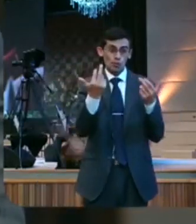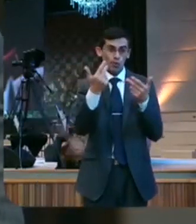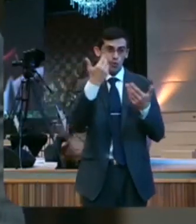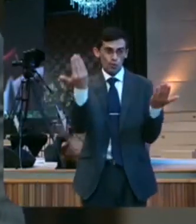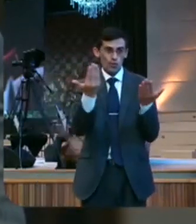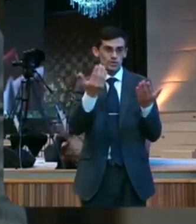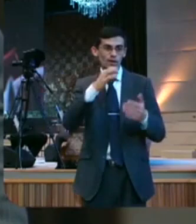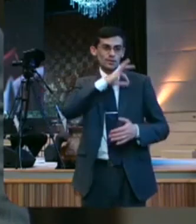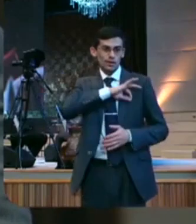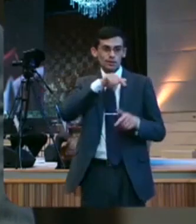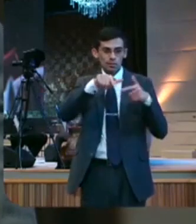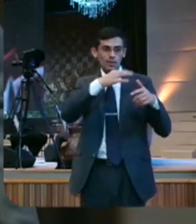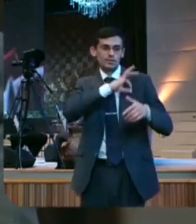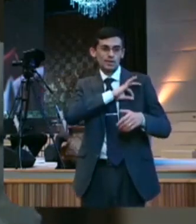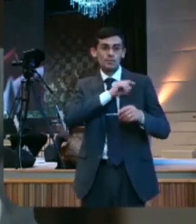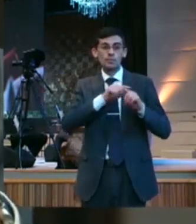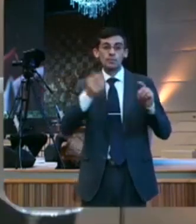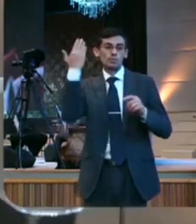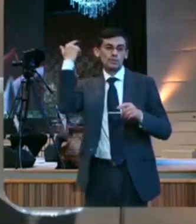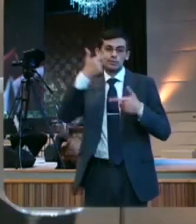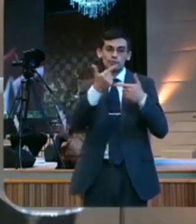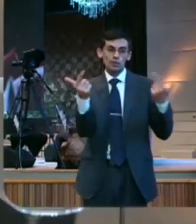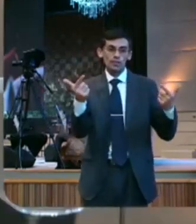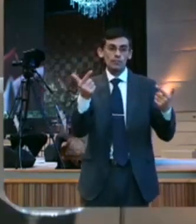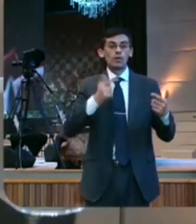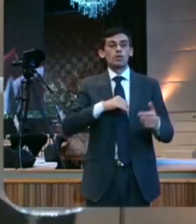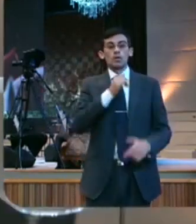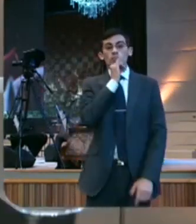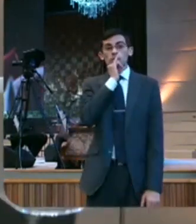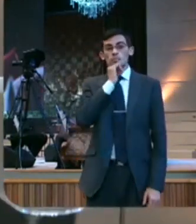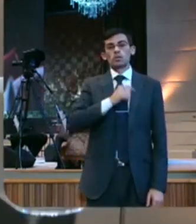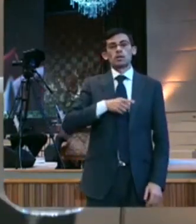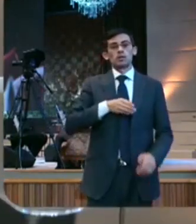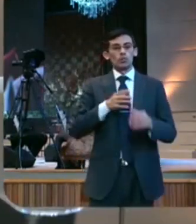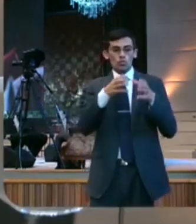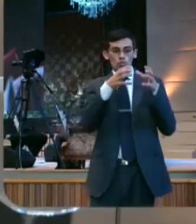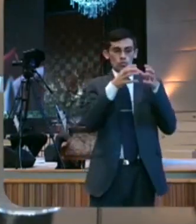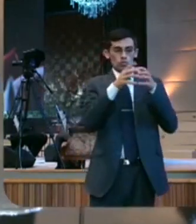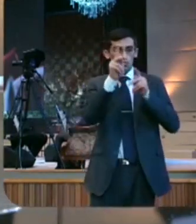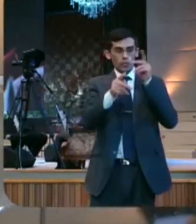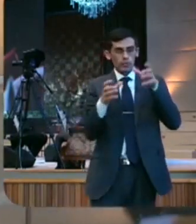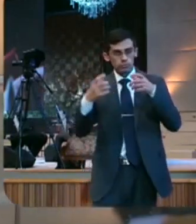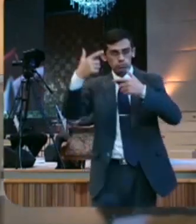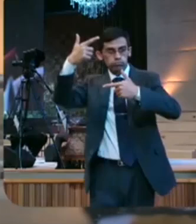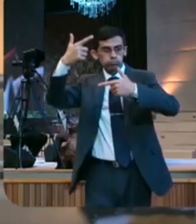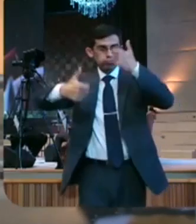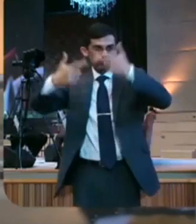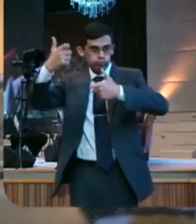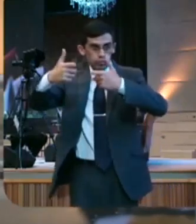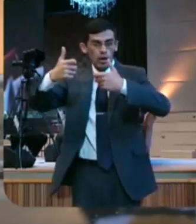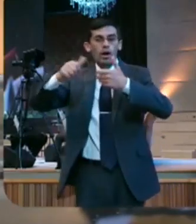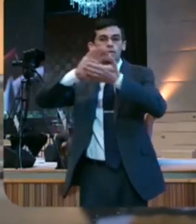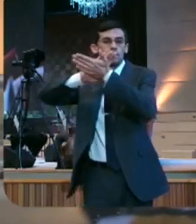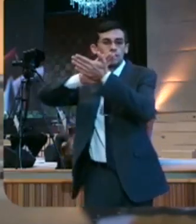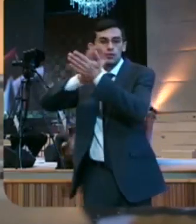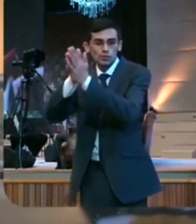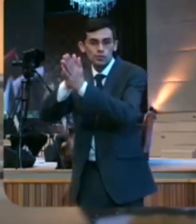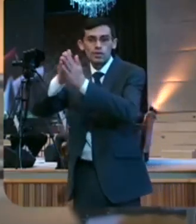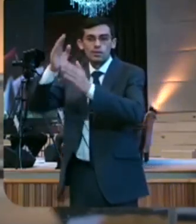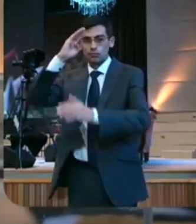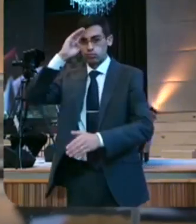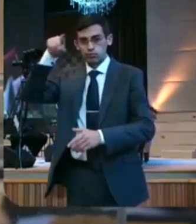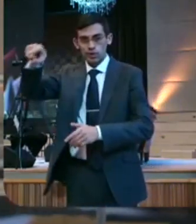Então, qual era a vantagem da guerra? A vantagem da guerra é que tudo quanto